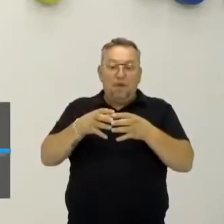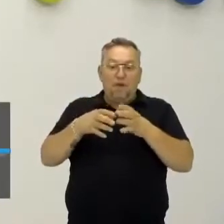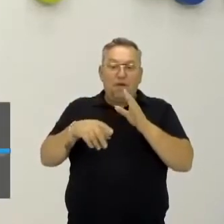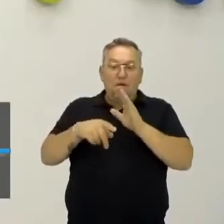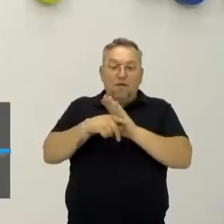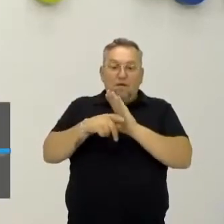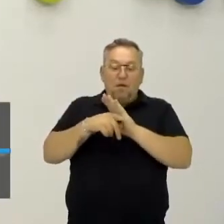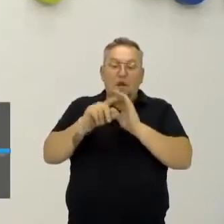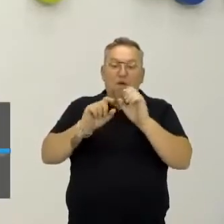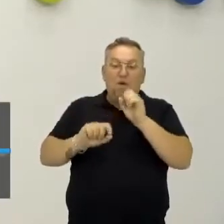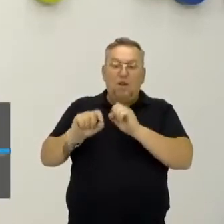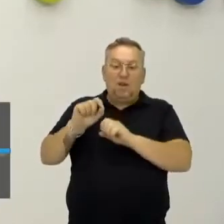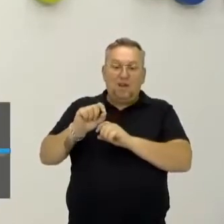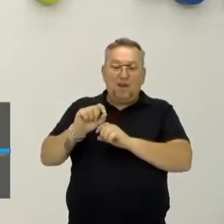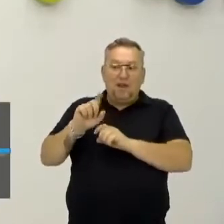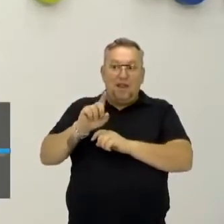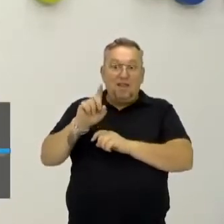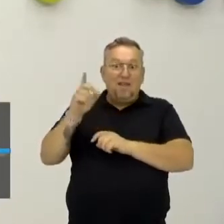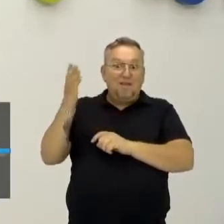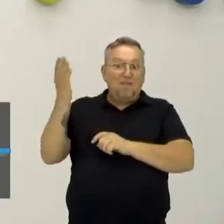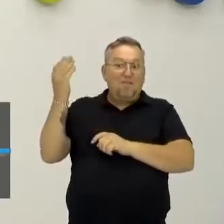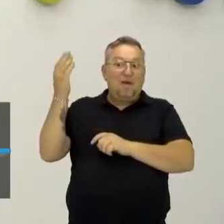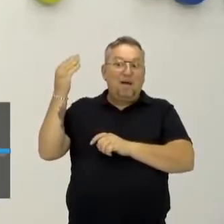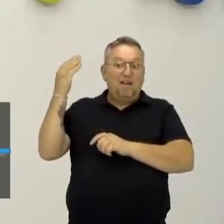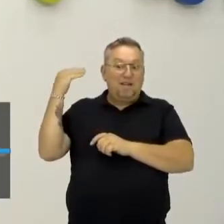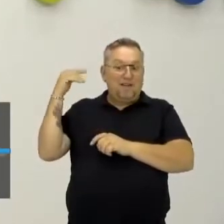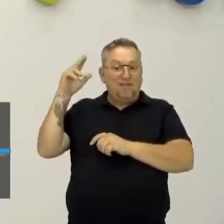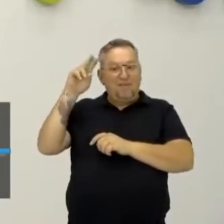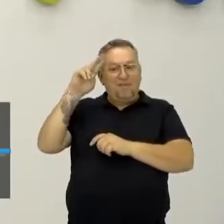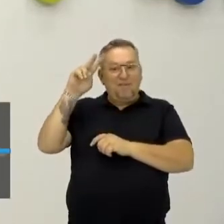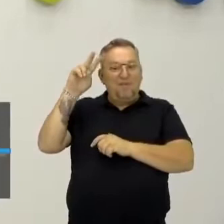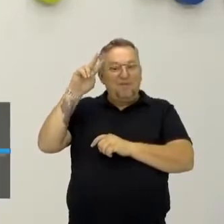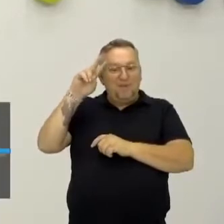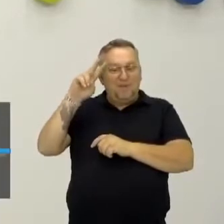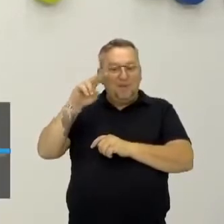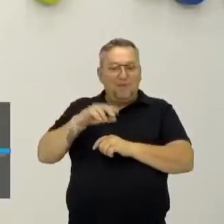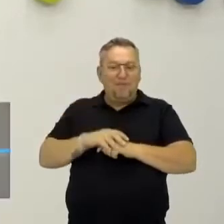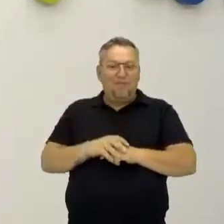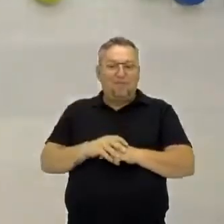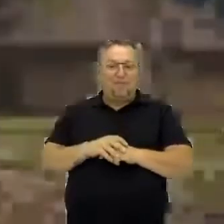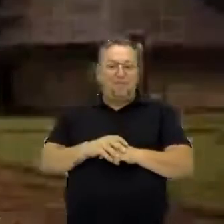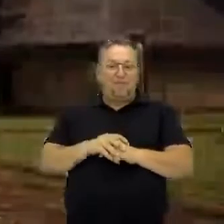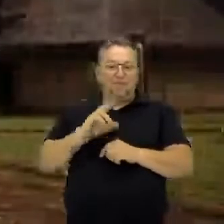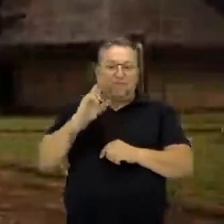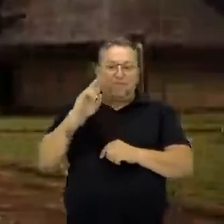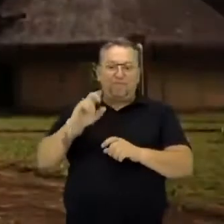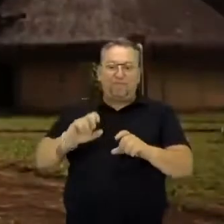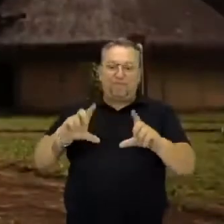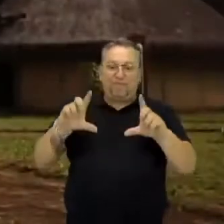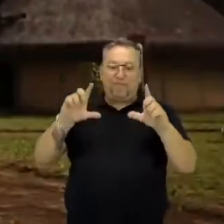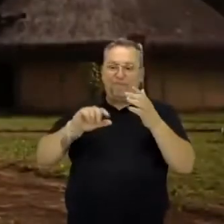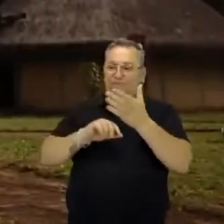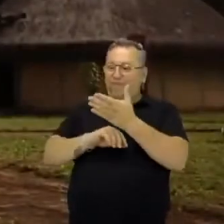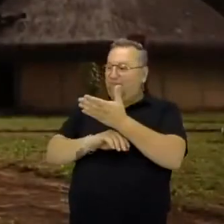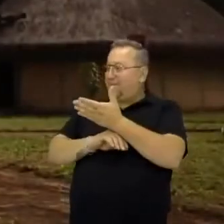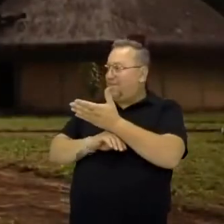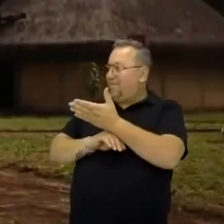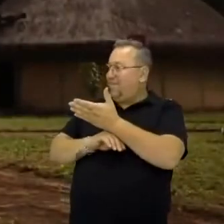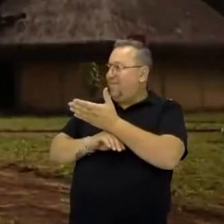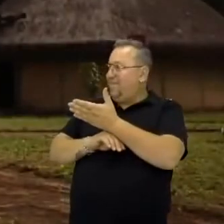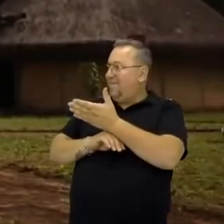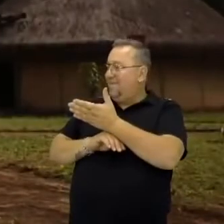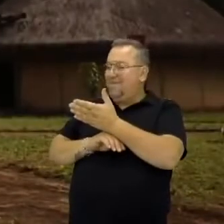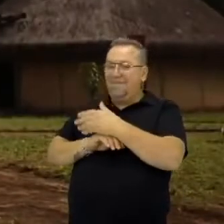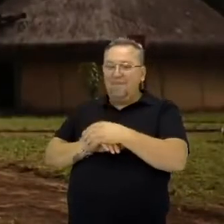são remanescentes aí desse passado histórico. Então, na tela para vocês, dá uma olhadinha, olha só. Vamos pensar